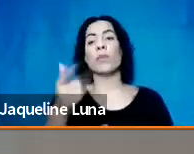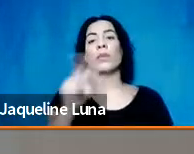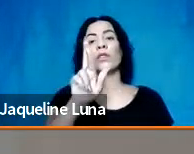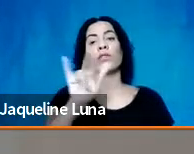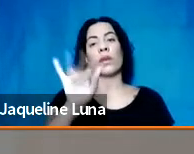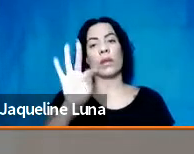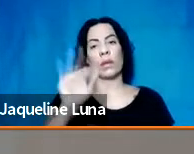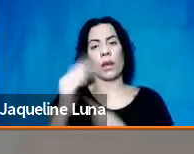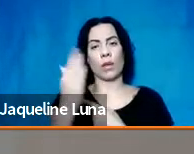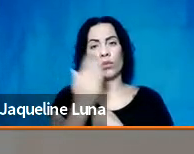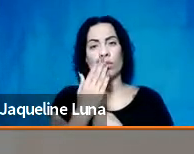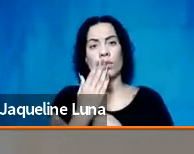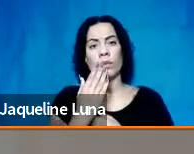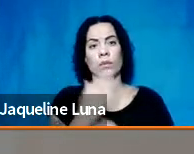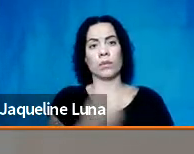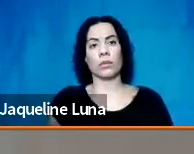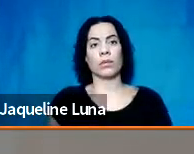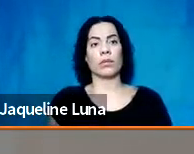gentileza.